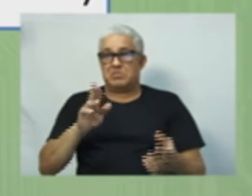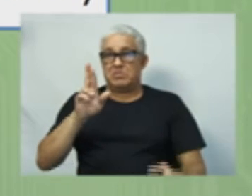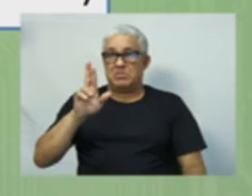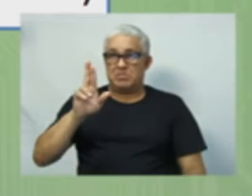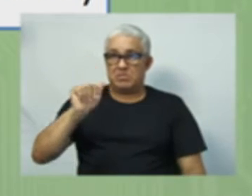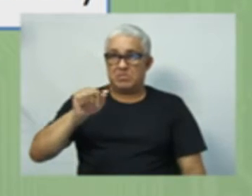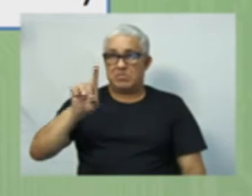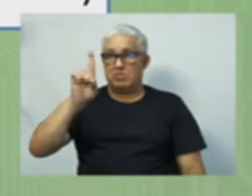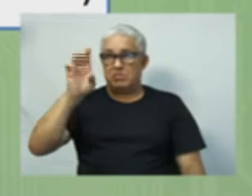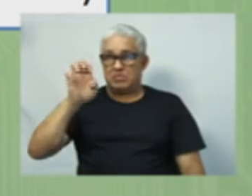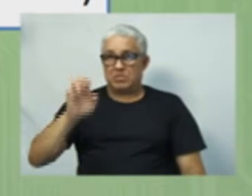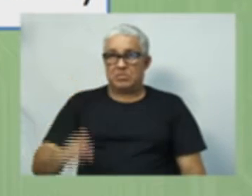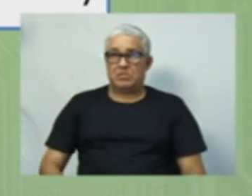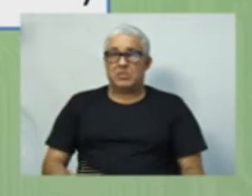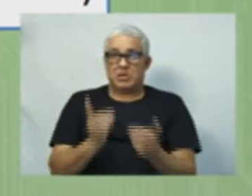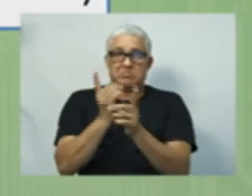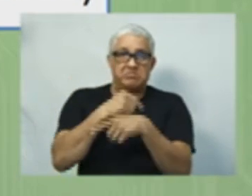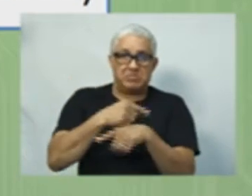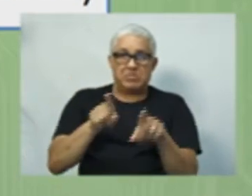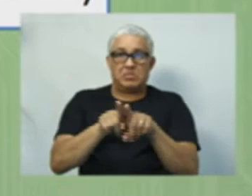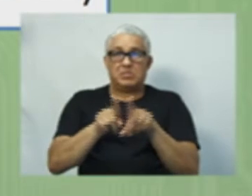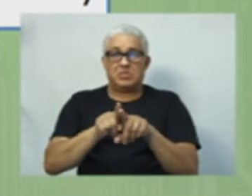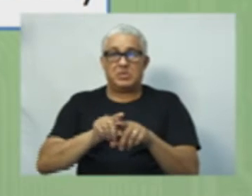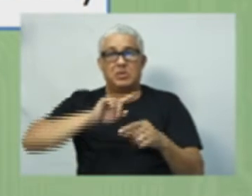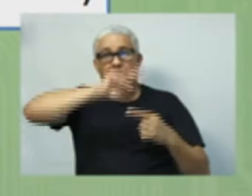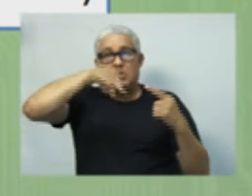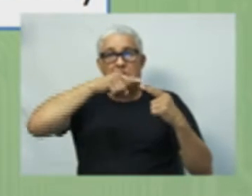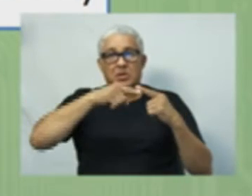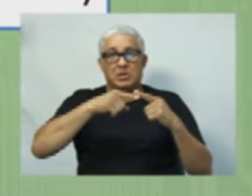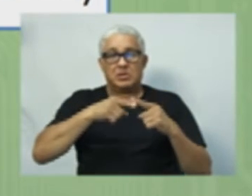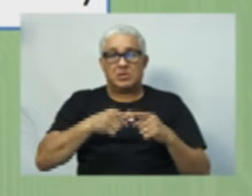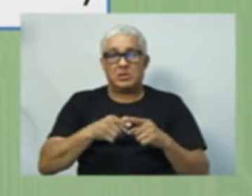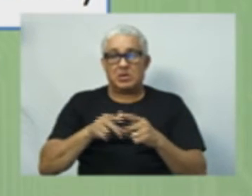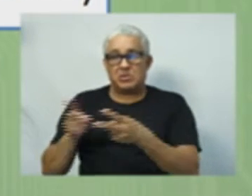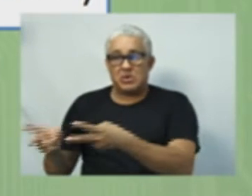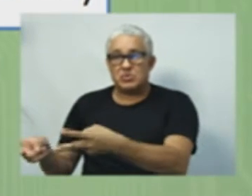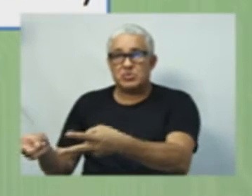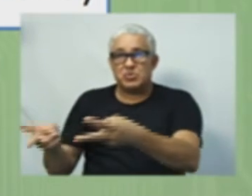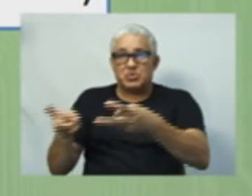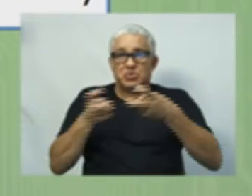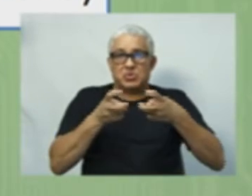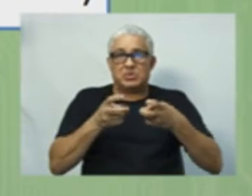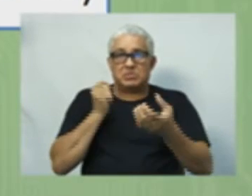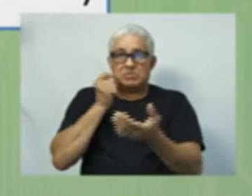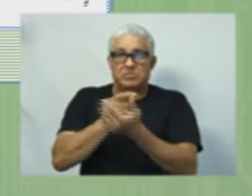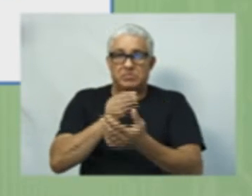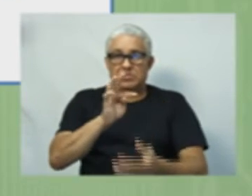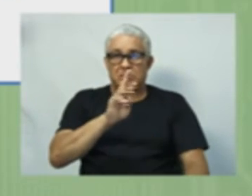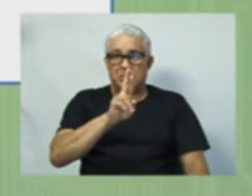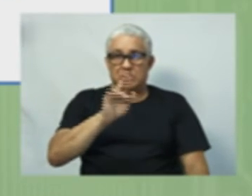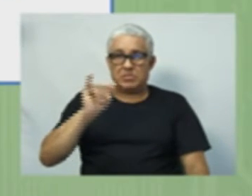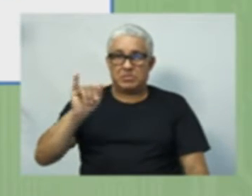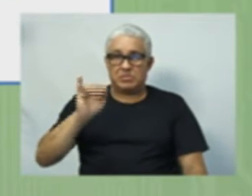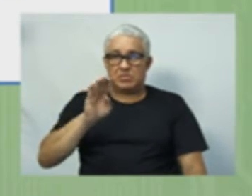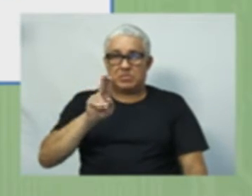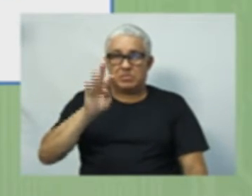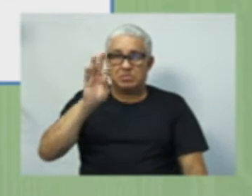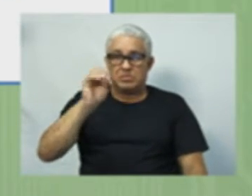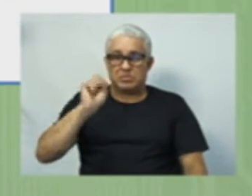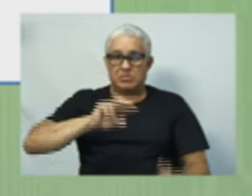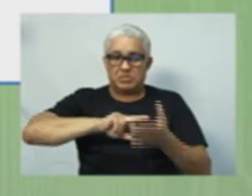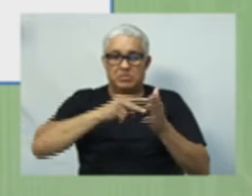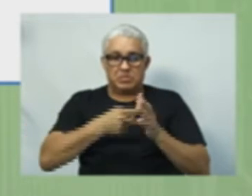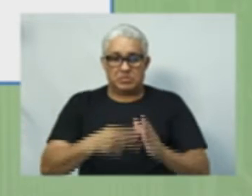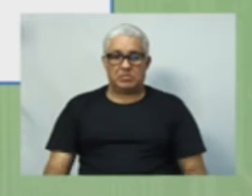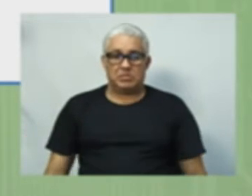o objetivo de se desfrutar ao pagamento de tributos. Vamos traduzir um